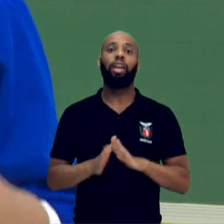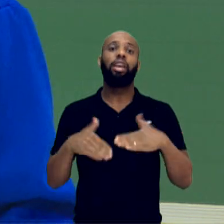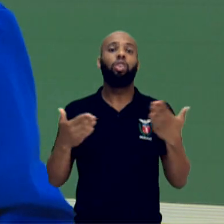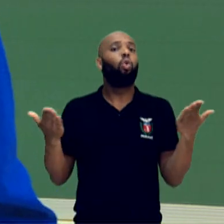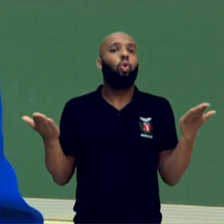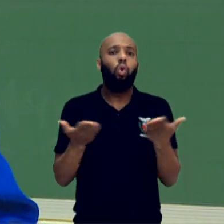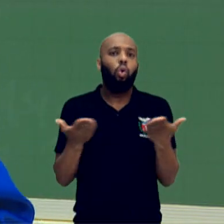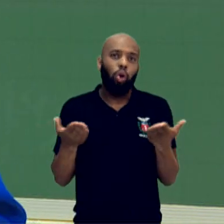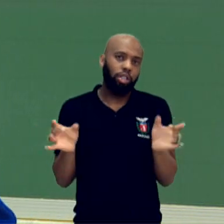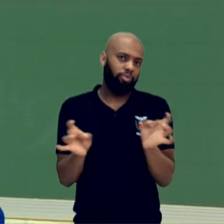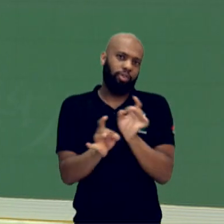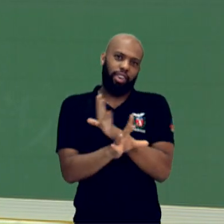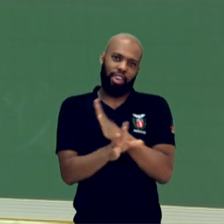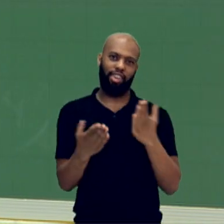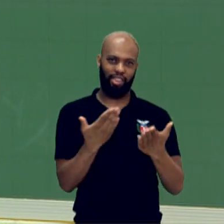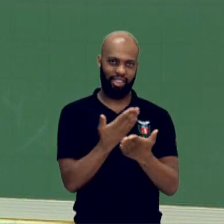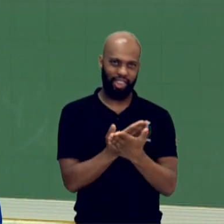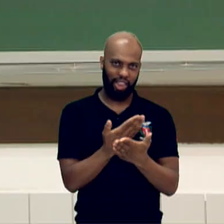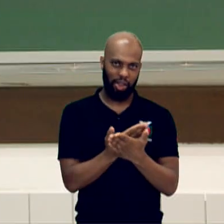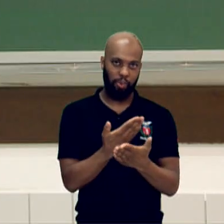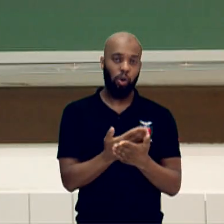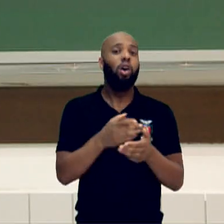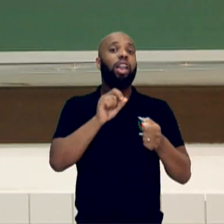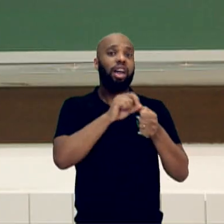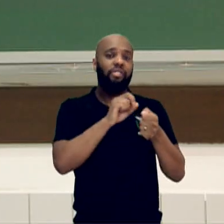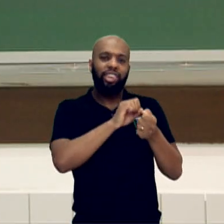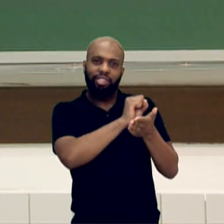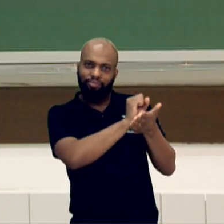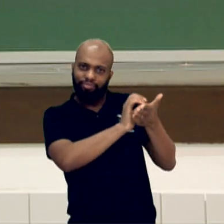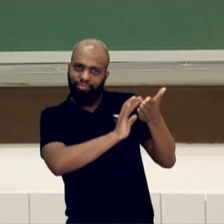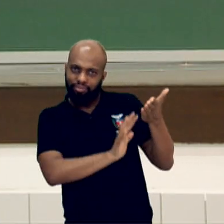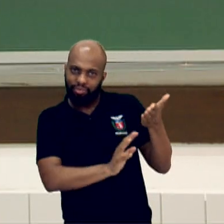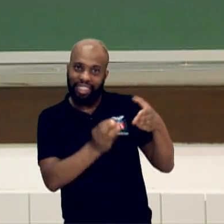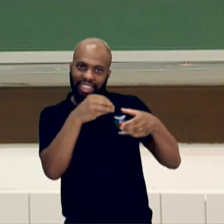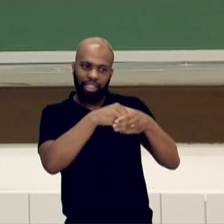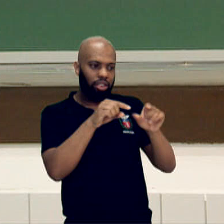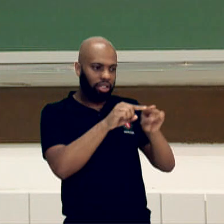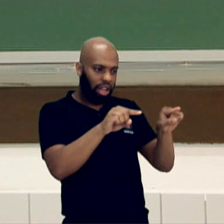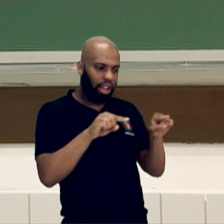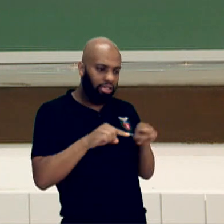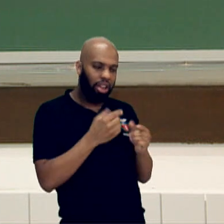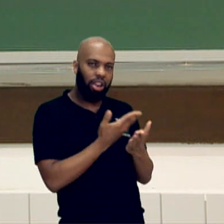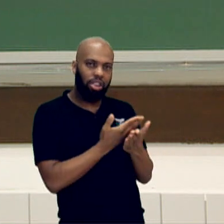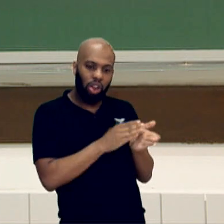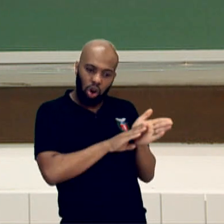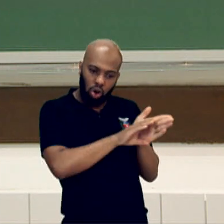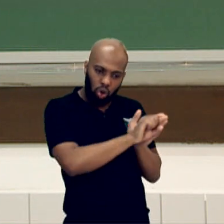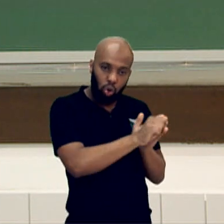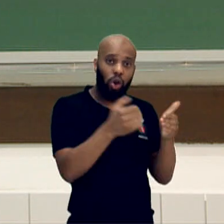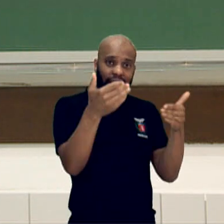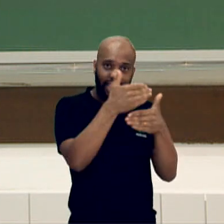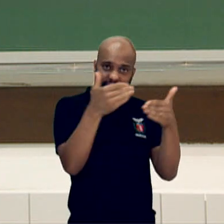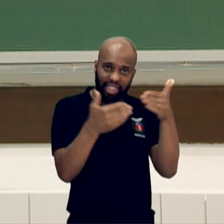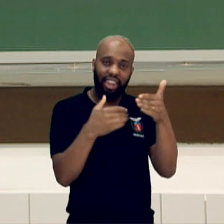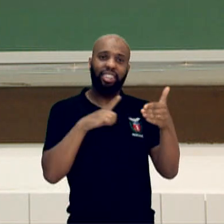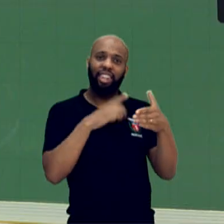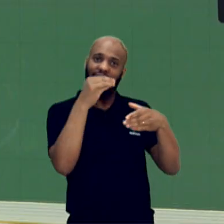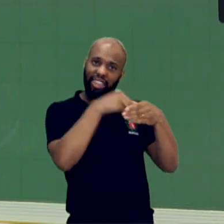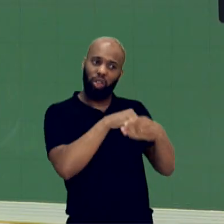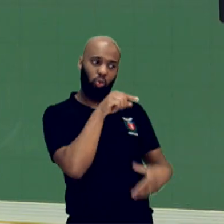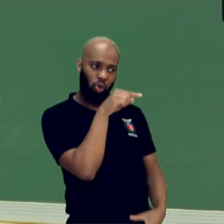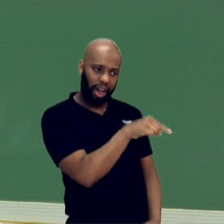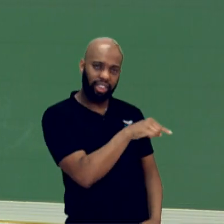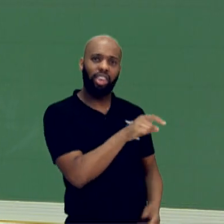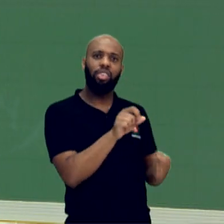E por hoje, pessoal, é isso. Façam as atividades no Classroom, esses slides estarão lá, refaçam